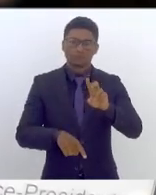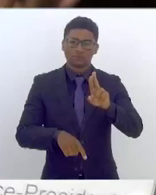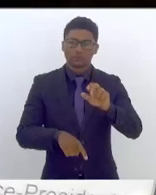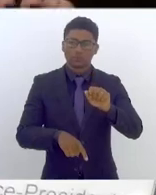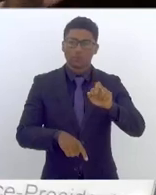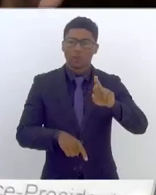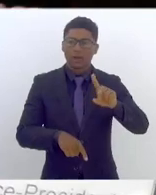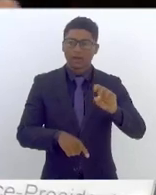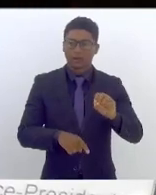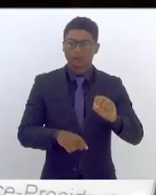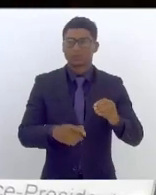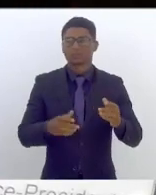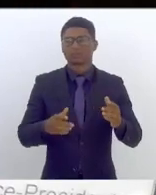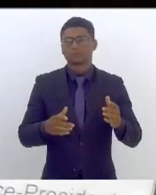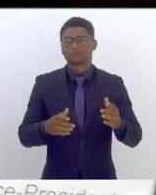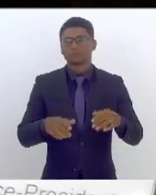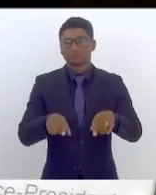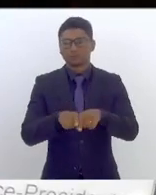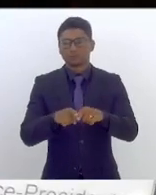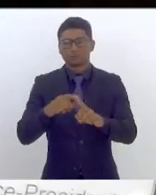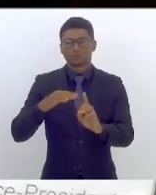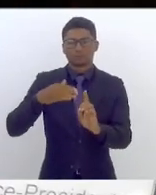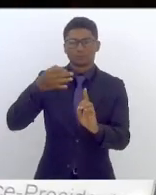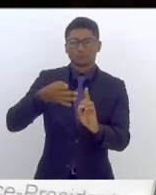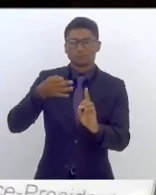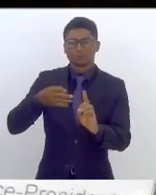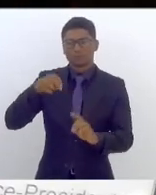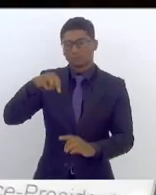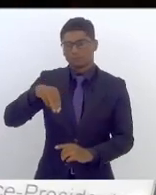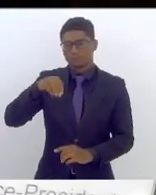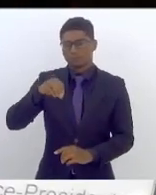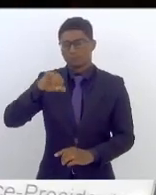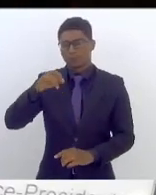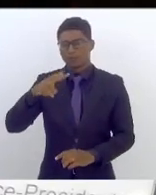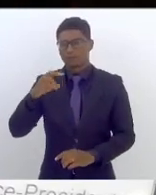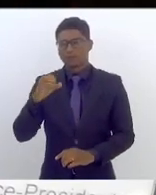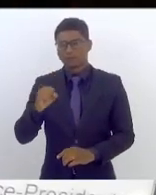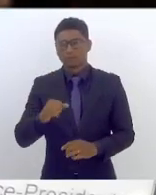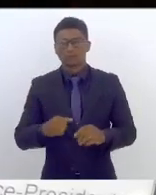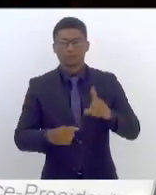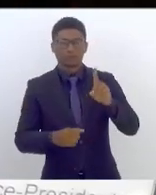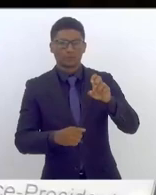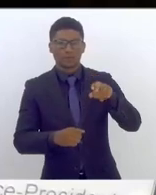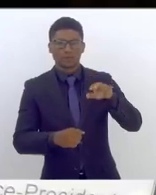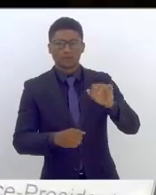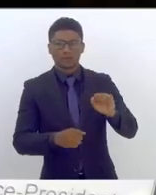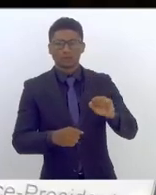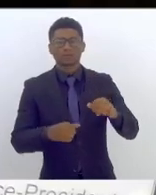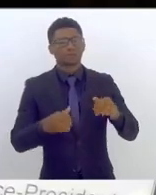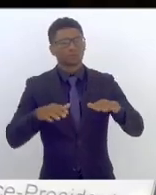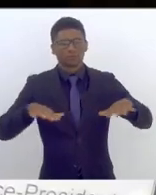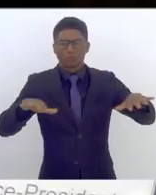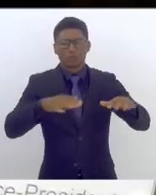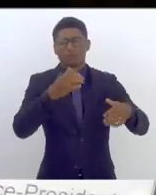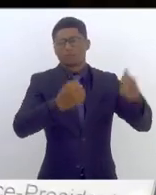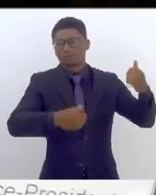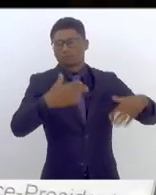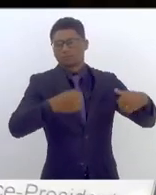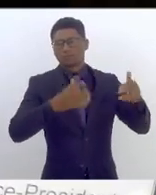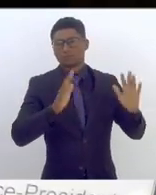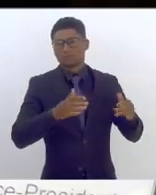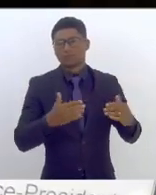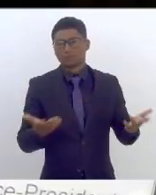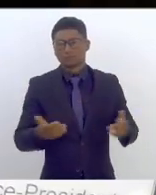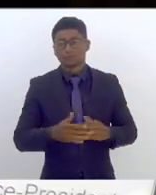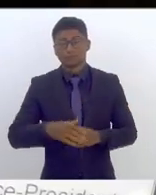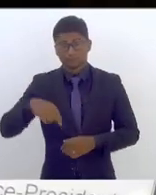pelo nosso Desembargador ruim Espinheiro é Denis e o nosso corredor então tudo